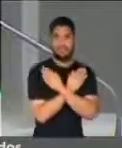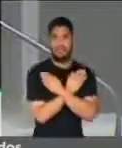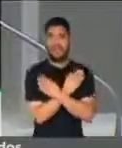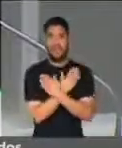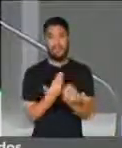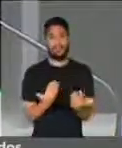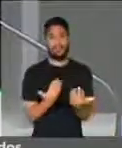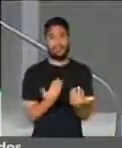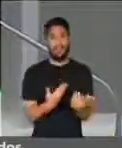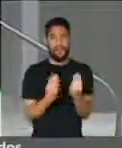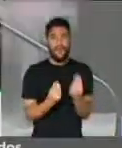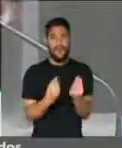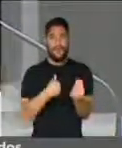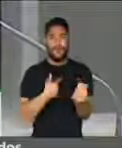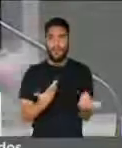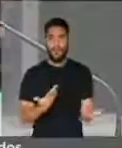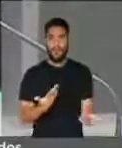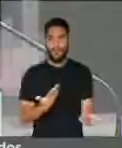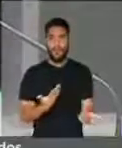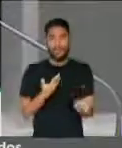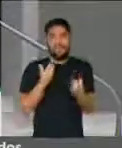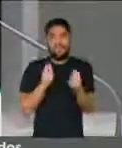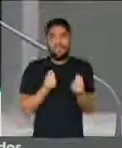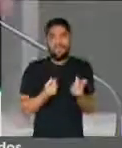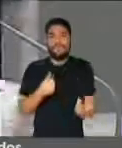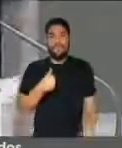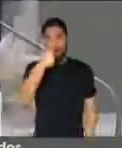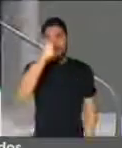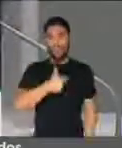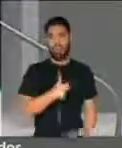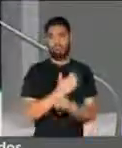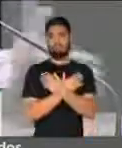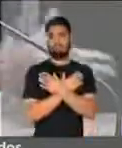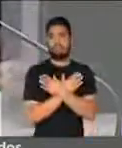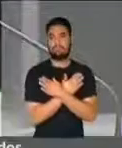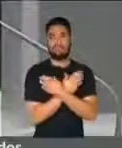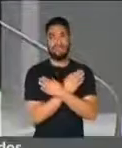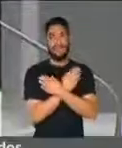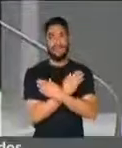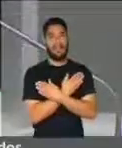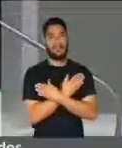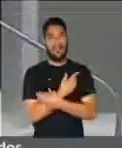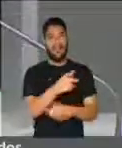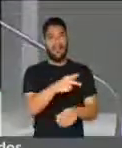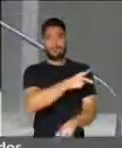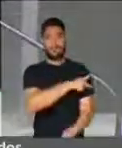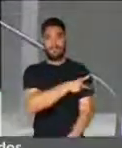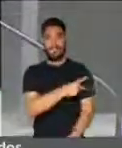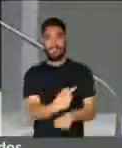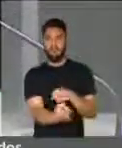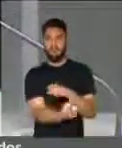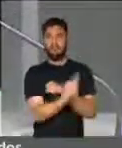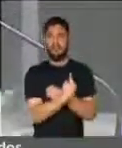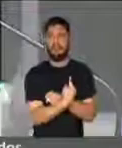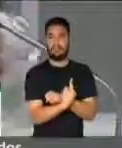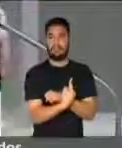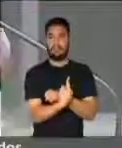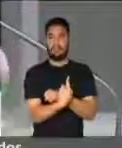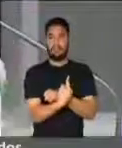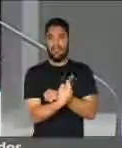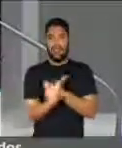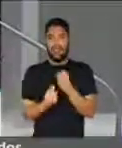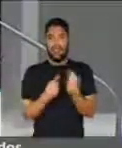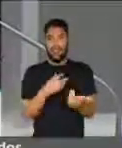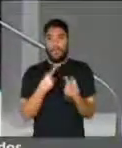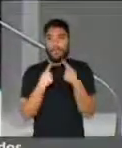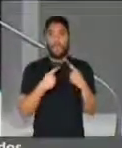ele enfrenta sozinho a dura dificuldade de condições que o patrão vai se colocar e vai exigir dele. E